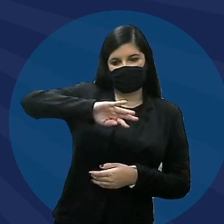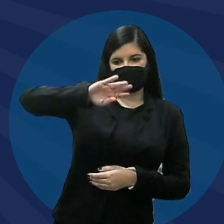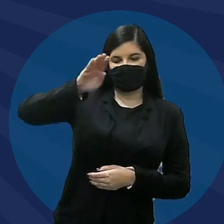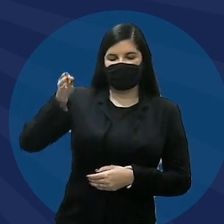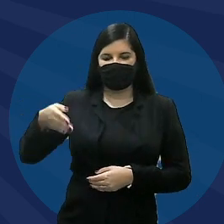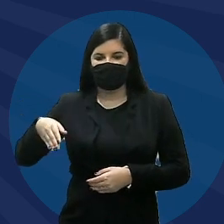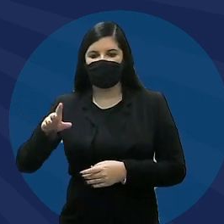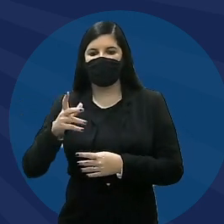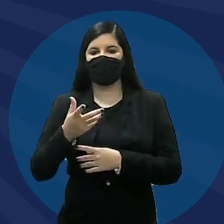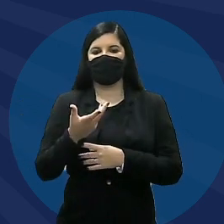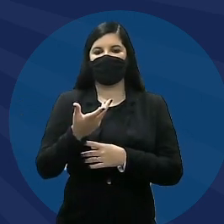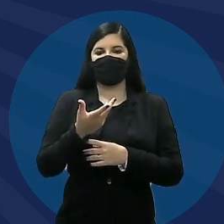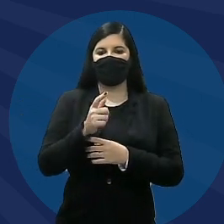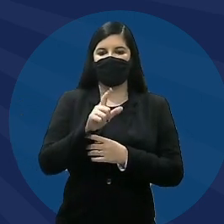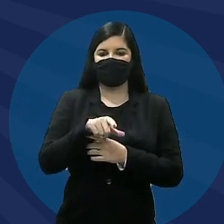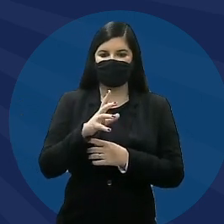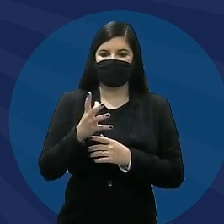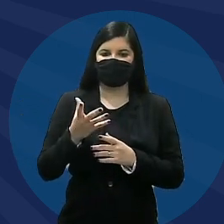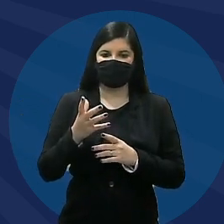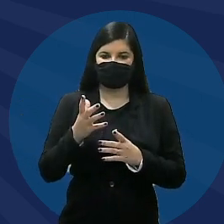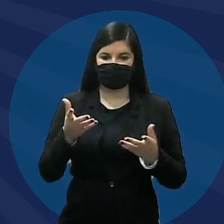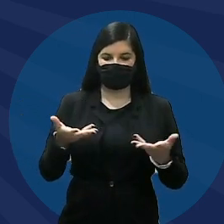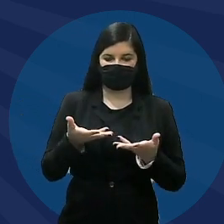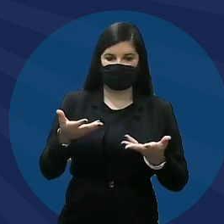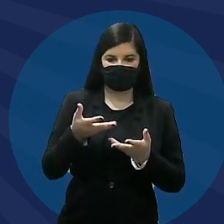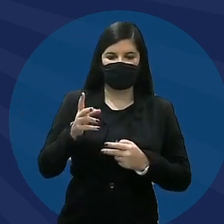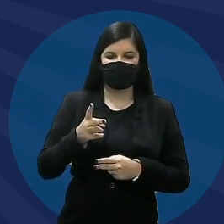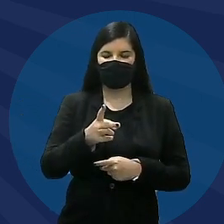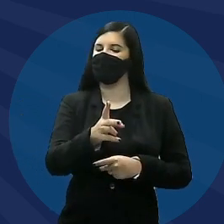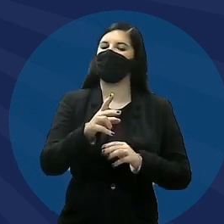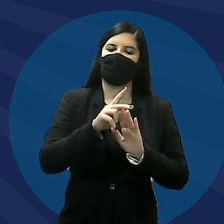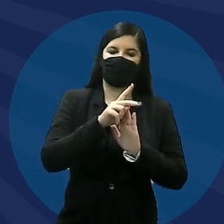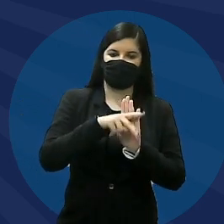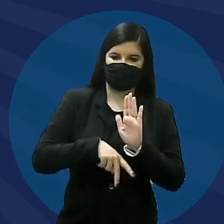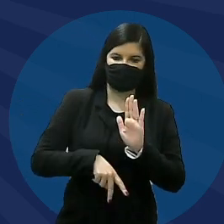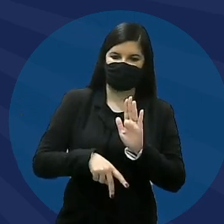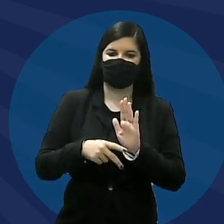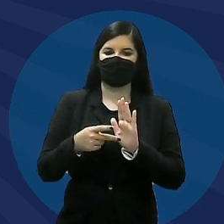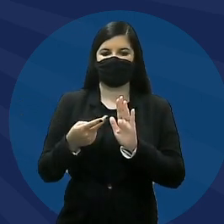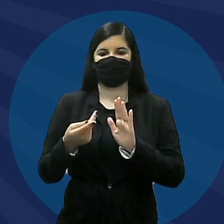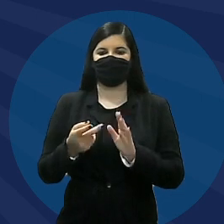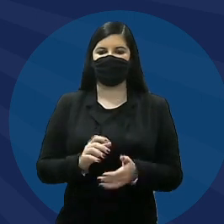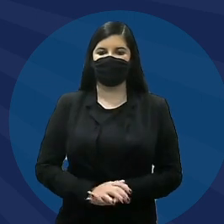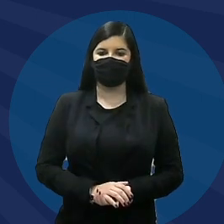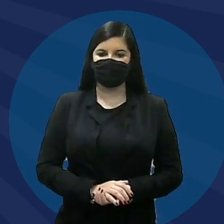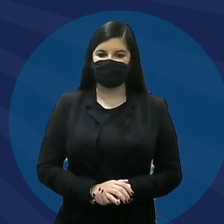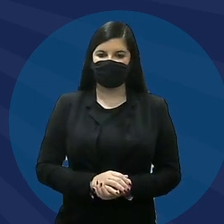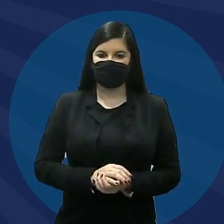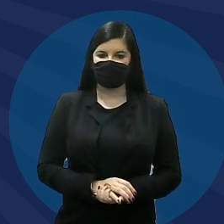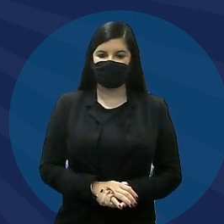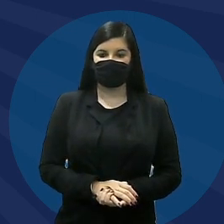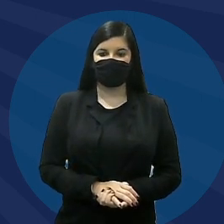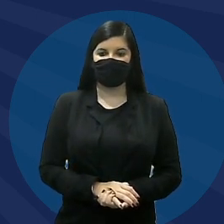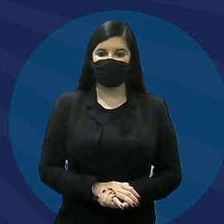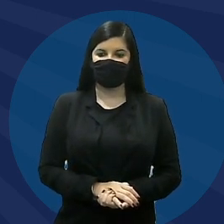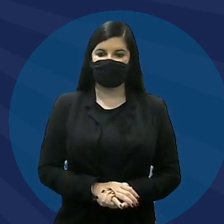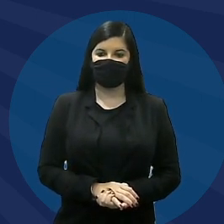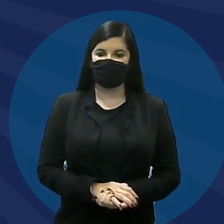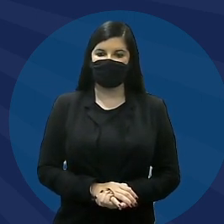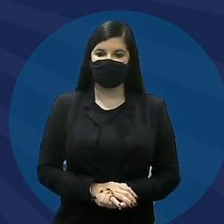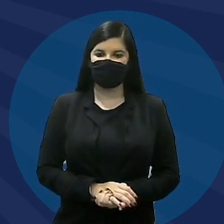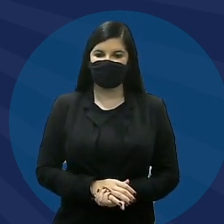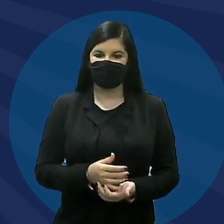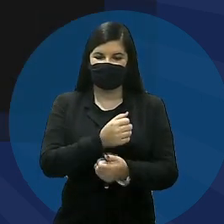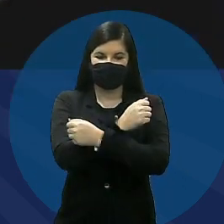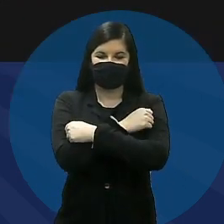bioma da Caatinga. Né? Então, vamos seguir com os nossos projetos das ciências humanas. Ok? Ok, um